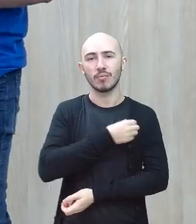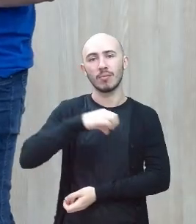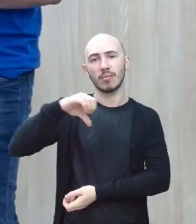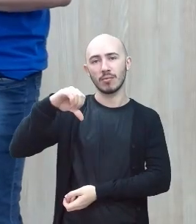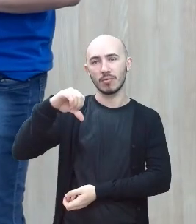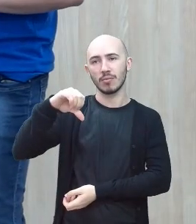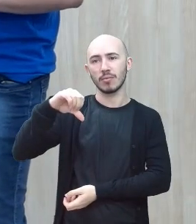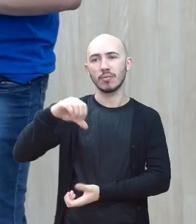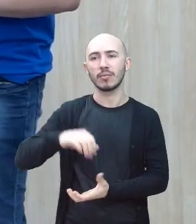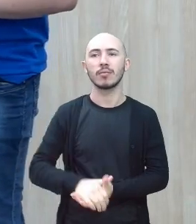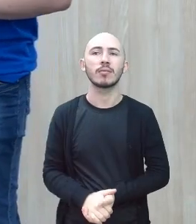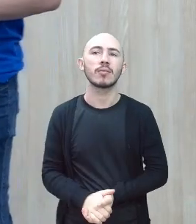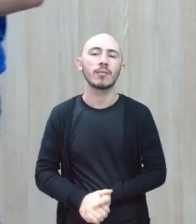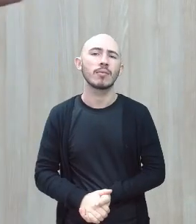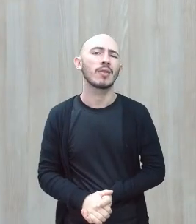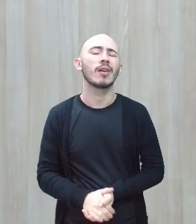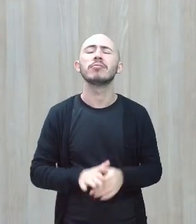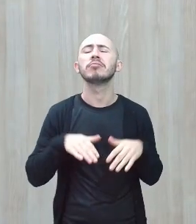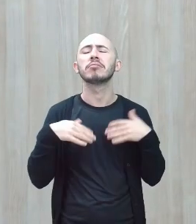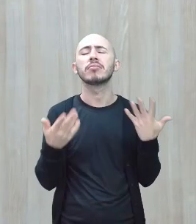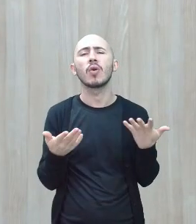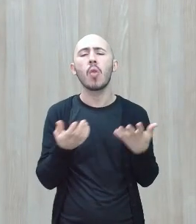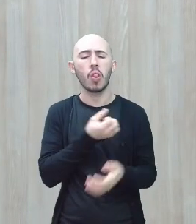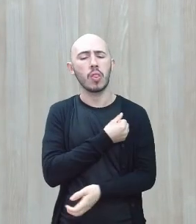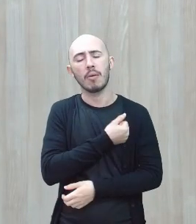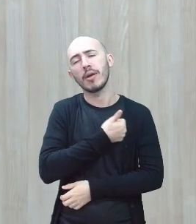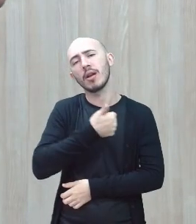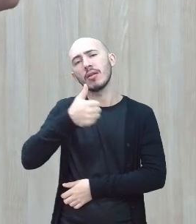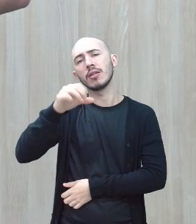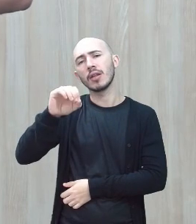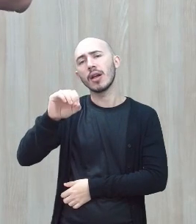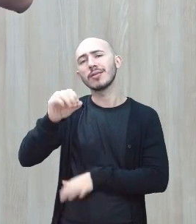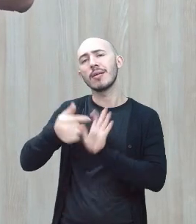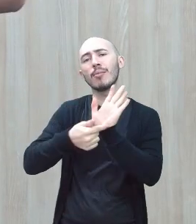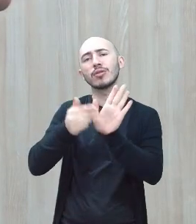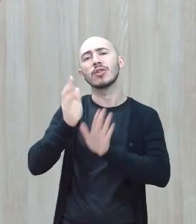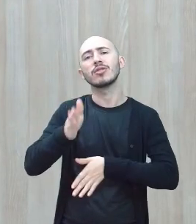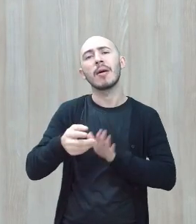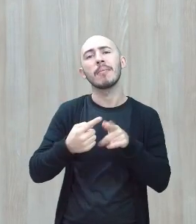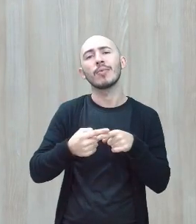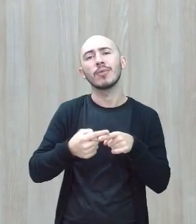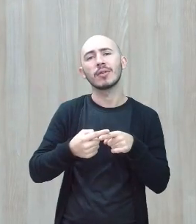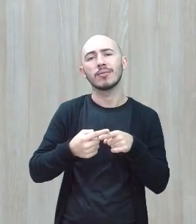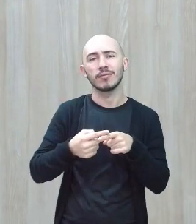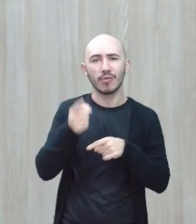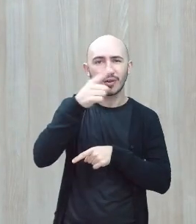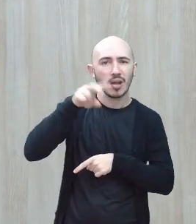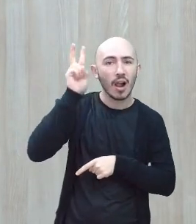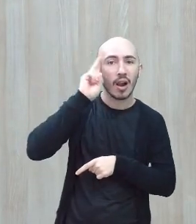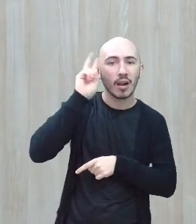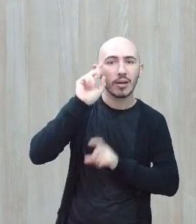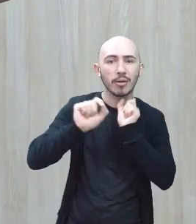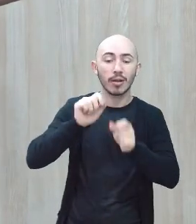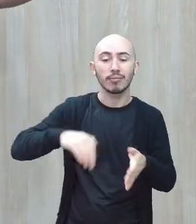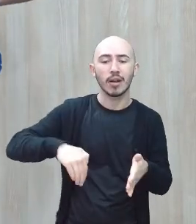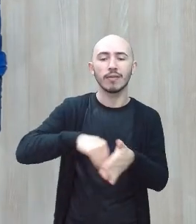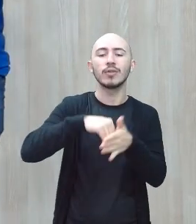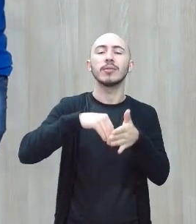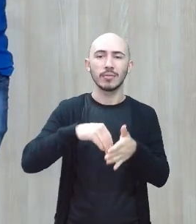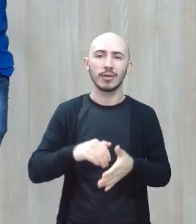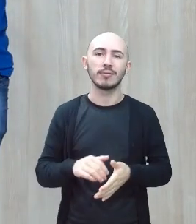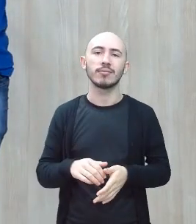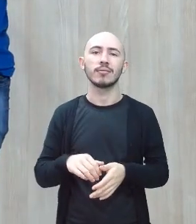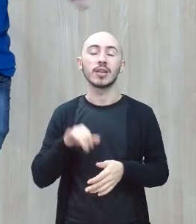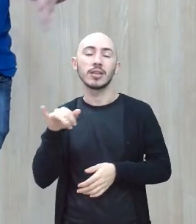ok? Por que eu coloquei o 10 aqui? Porque 10 vai remeter muito a futebol, né? O 10 vai lembrar, você tirou a